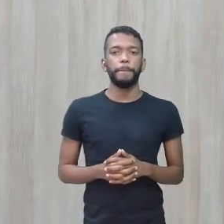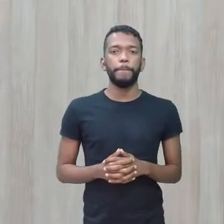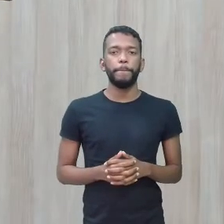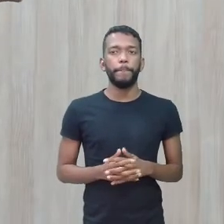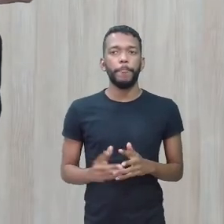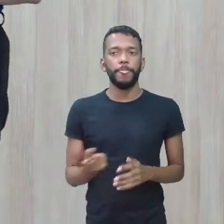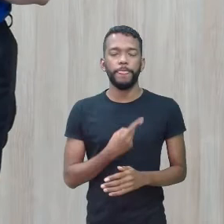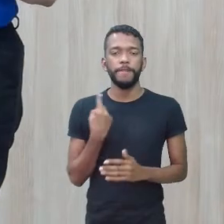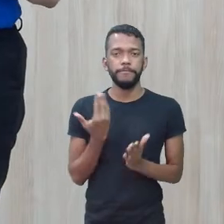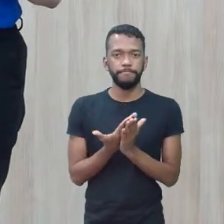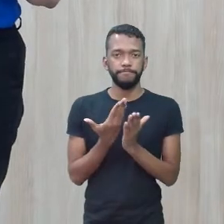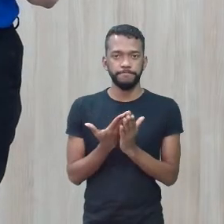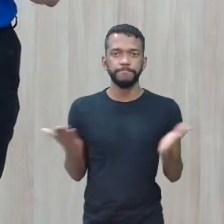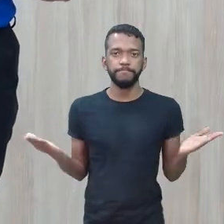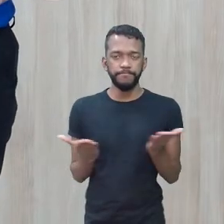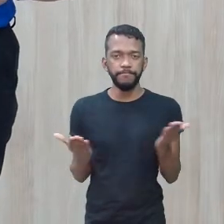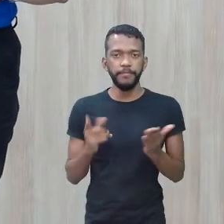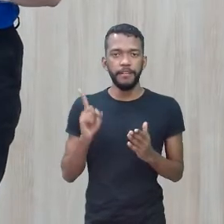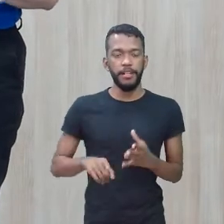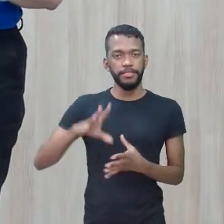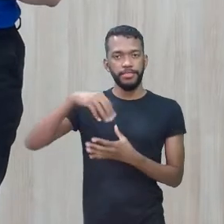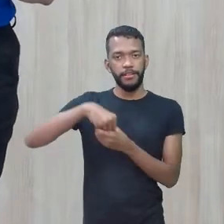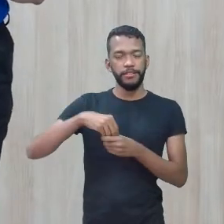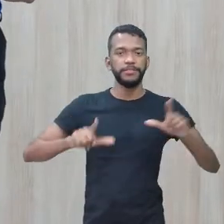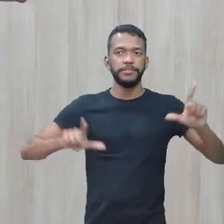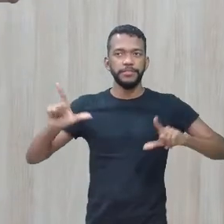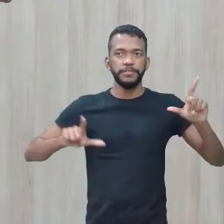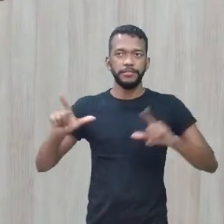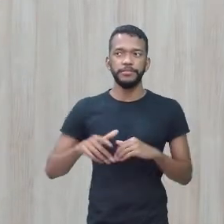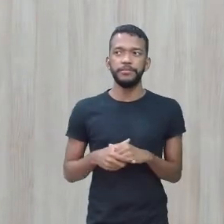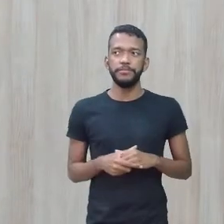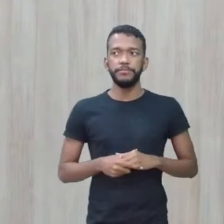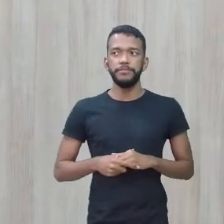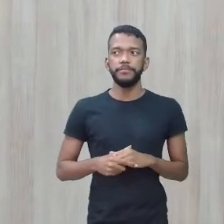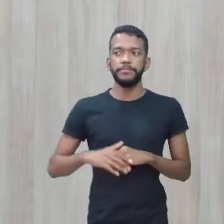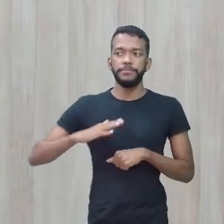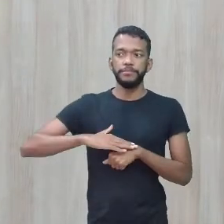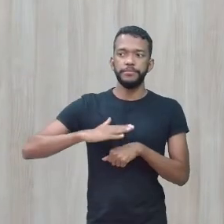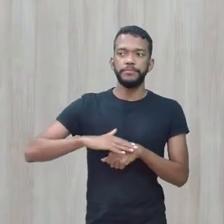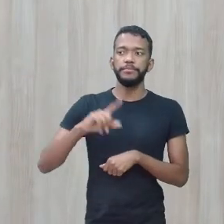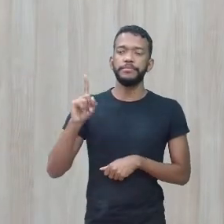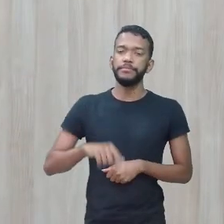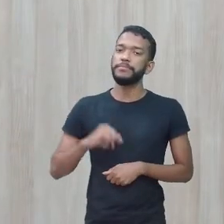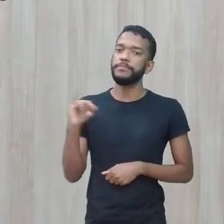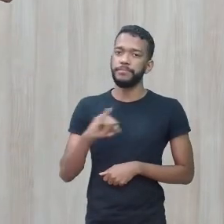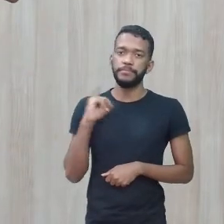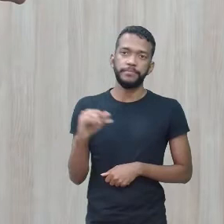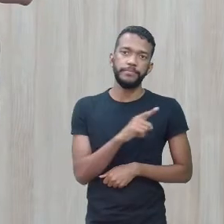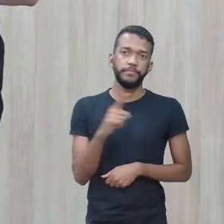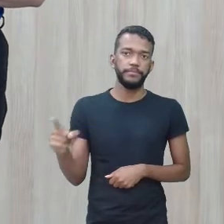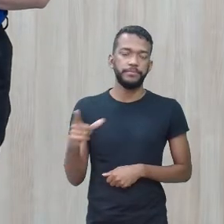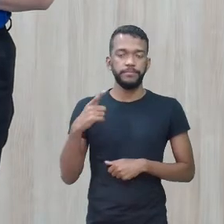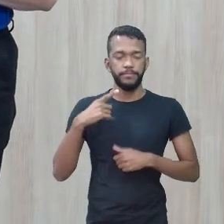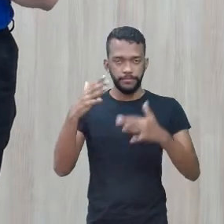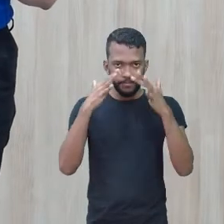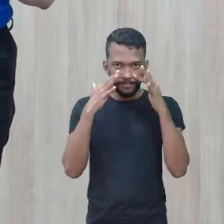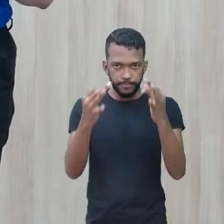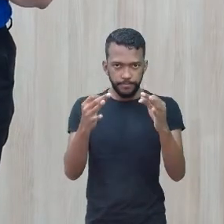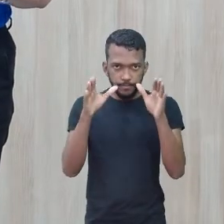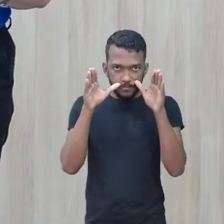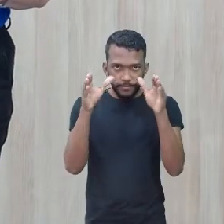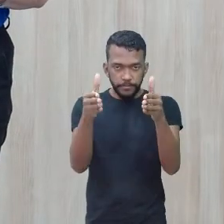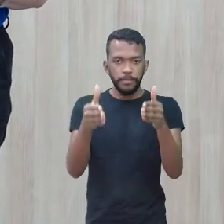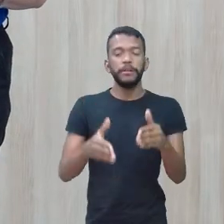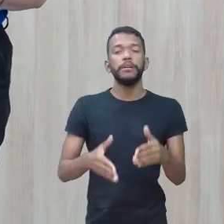nossas aulas hoje, aulas na TV. Então, esse momento é muito importante que vocês tenham concentração,